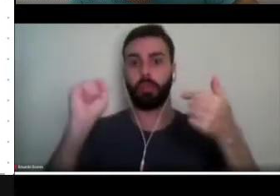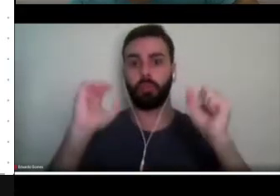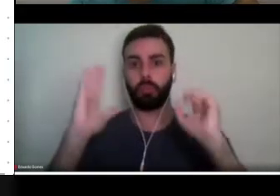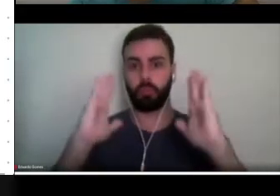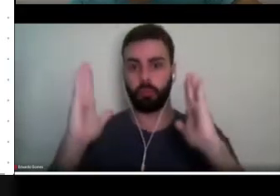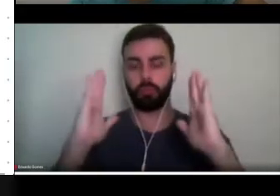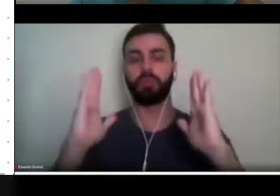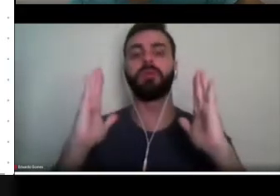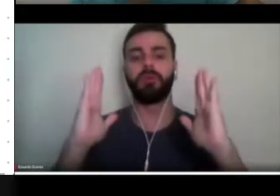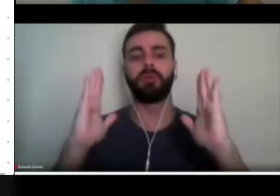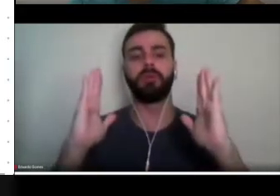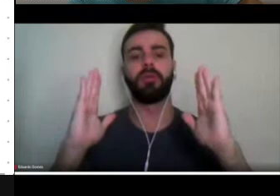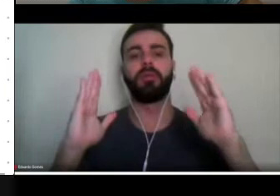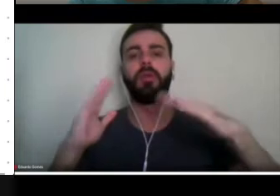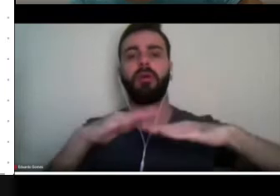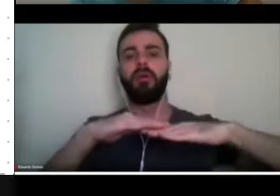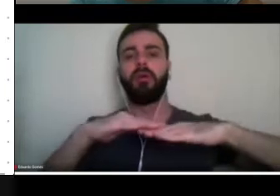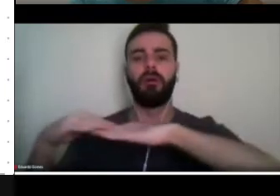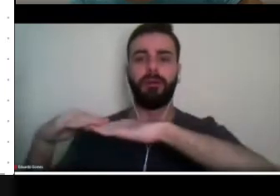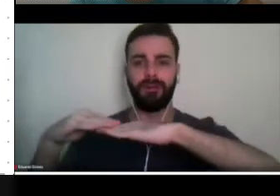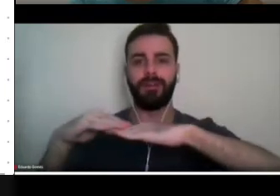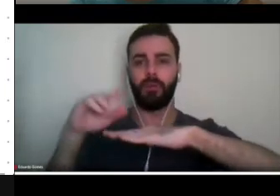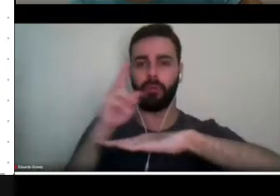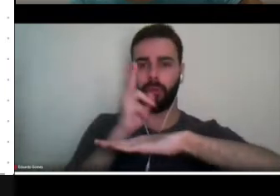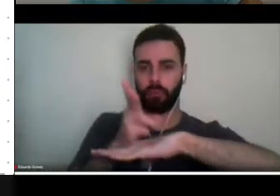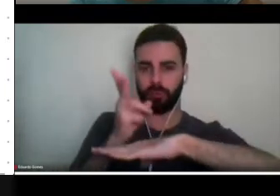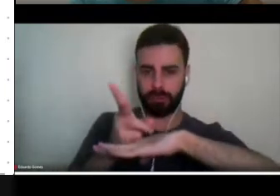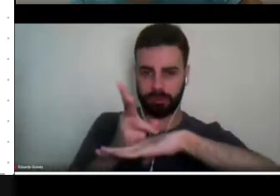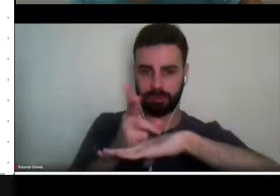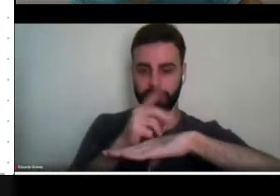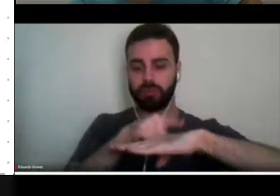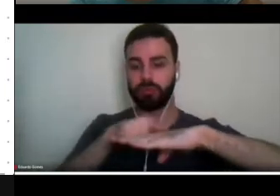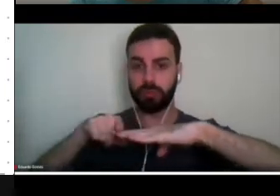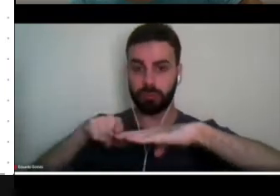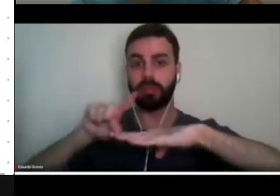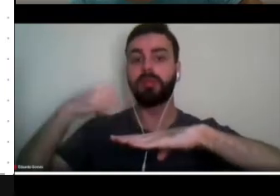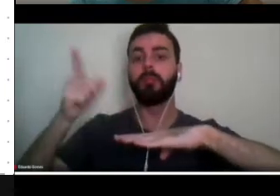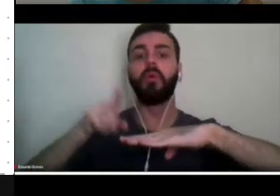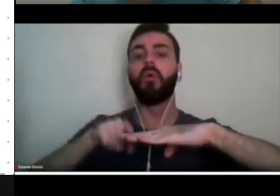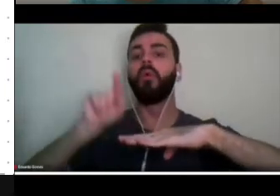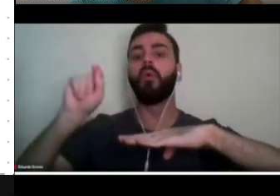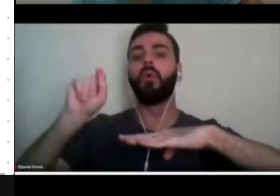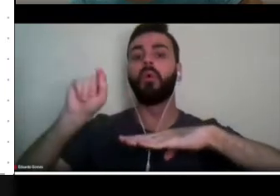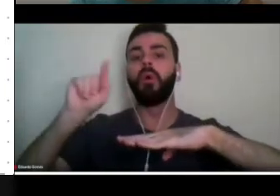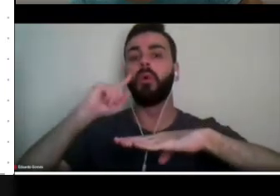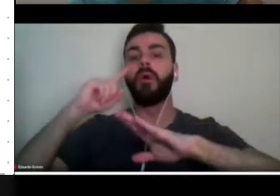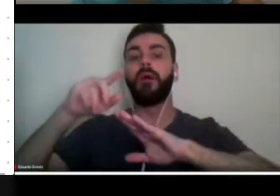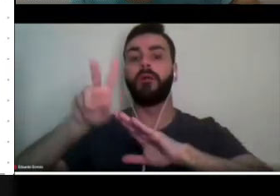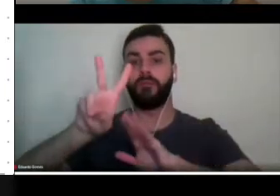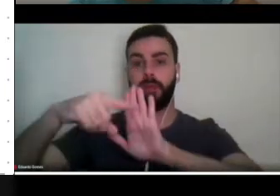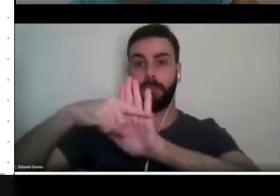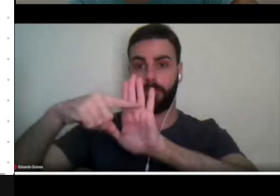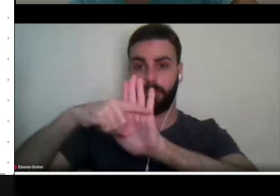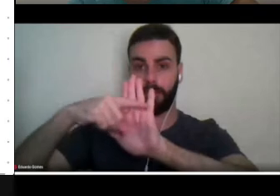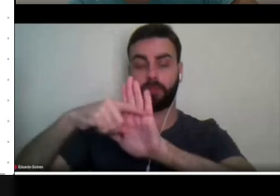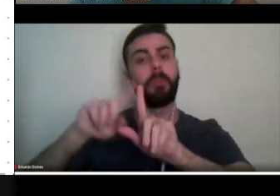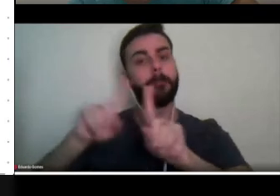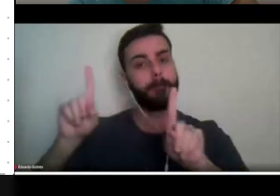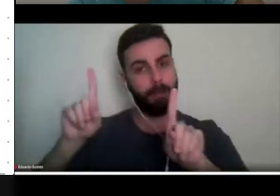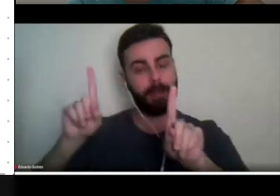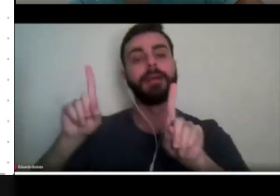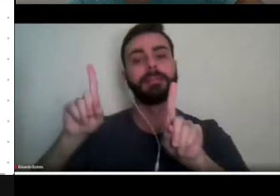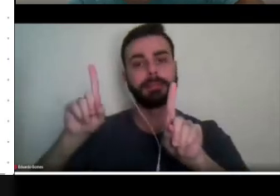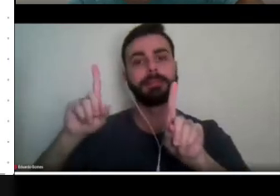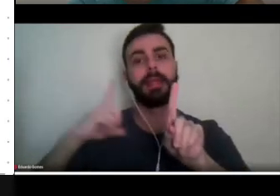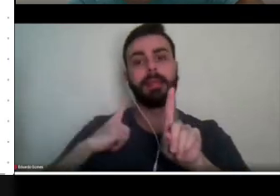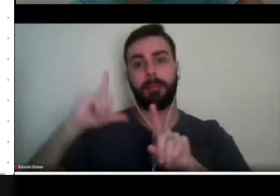acontece. Ela é menor que zero, só que ela diminui em módulo até chegar em zero,